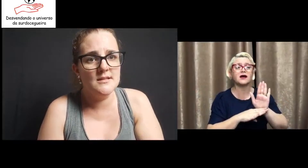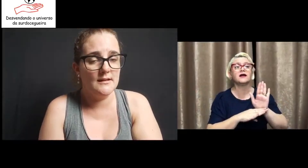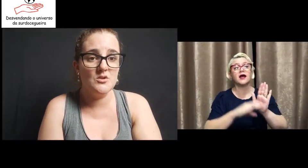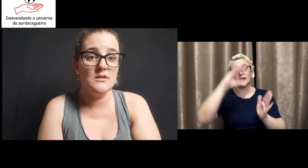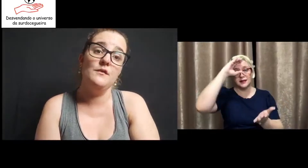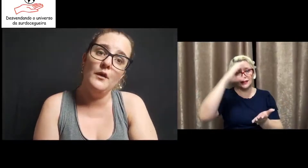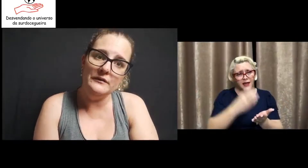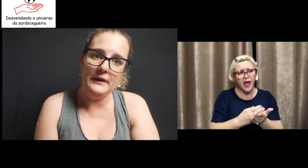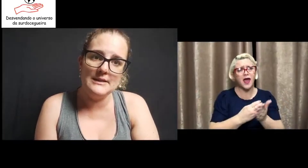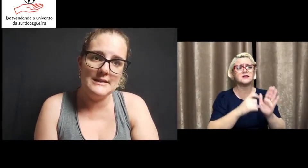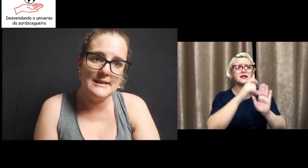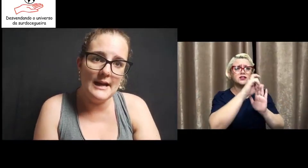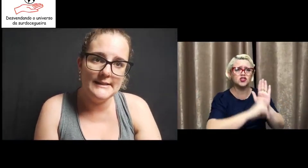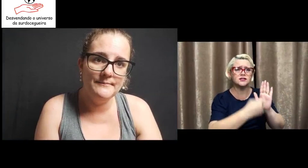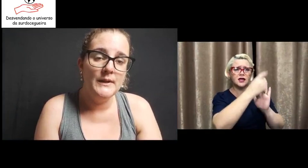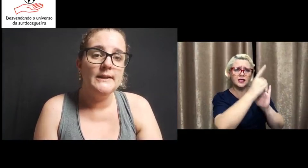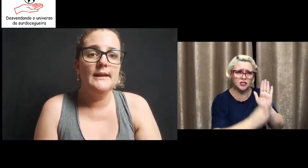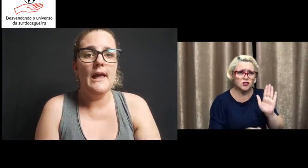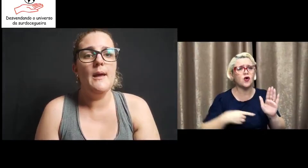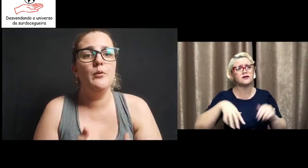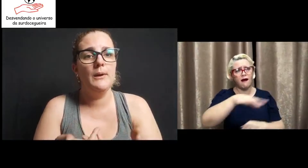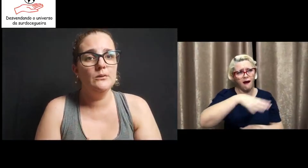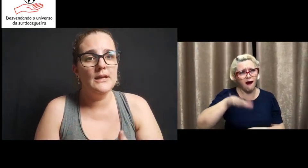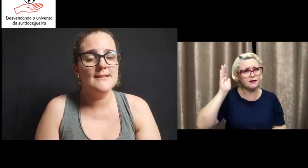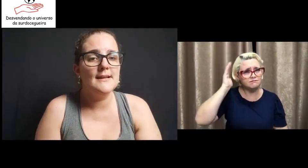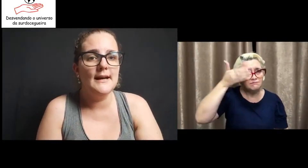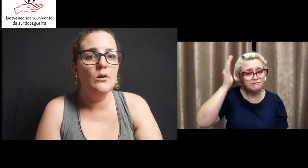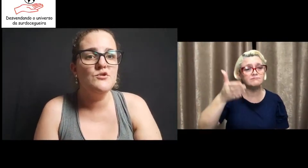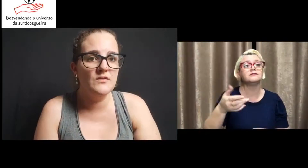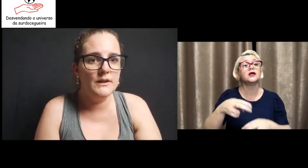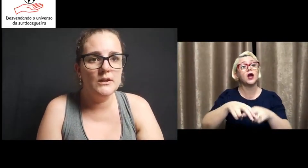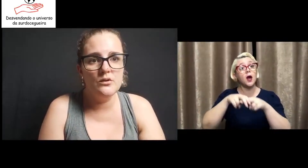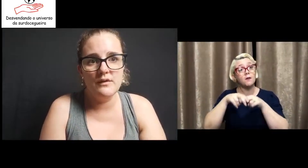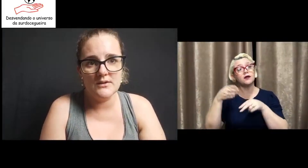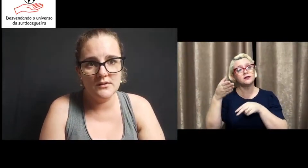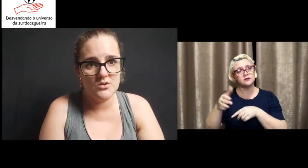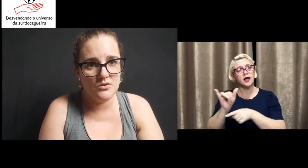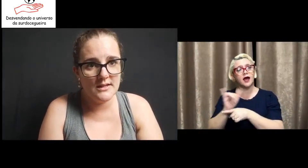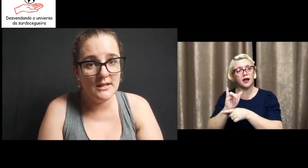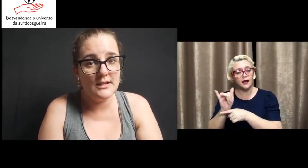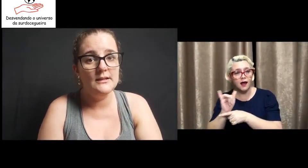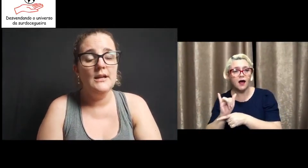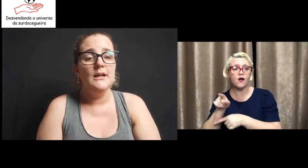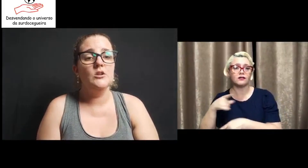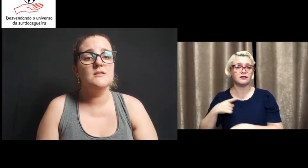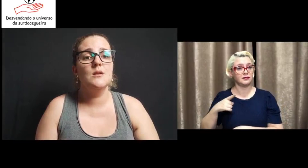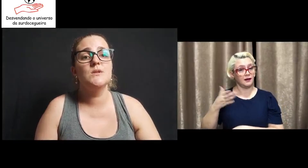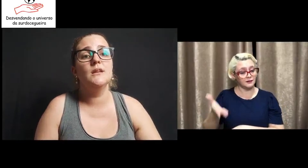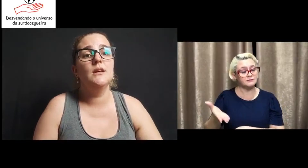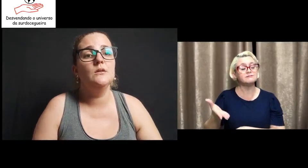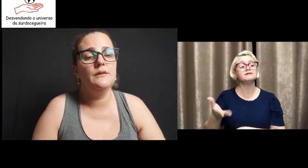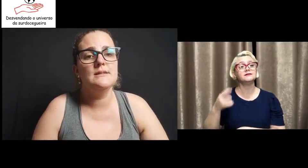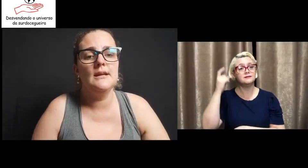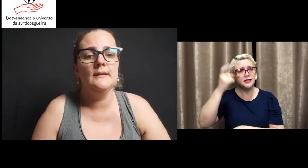teses e dissertações que foram feitas nessa área, né? E é por meio desse canal, Desvendando o Universo da Surdo-Cegueira, que nós